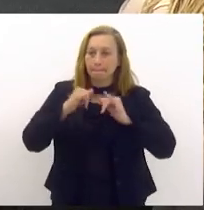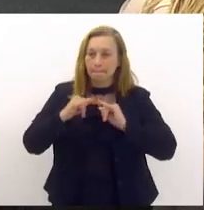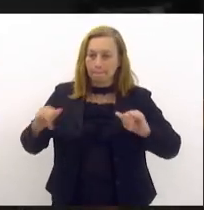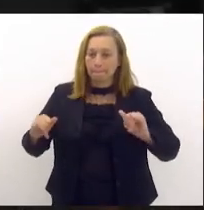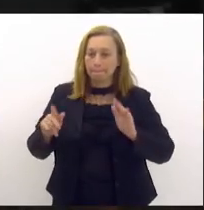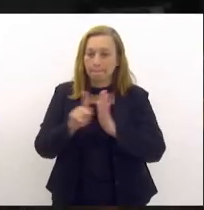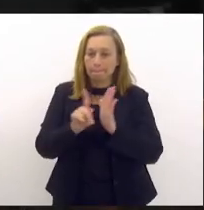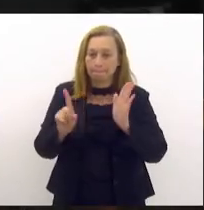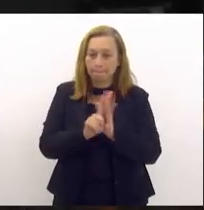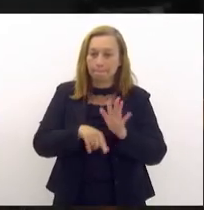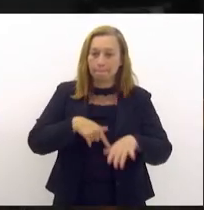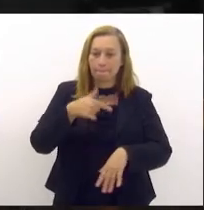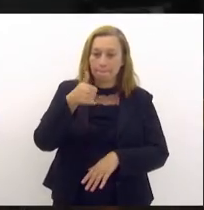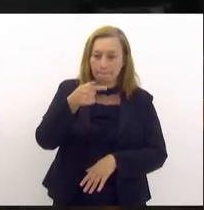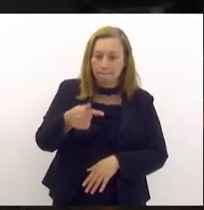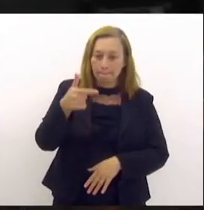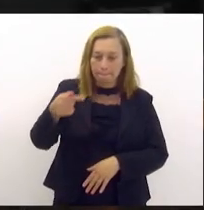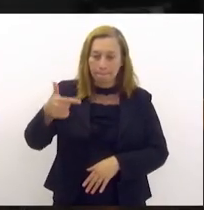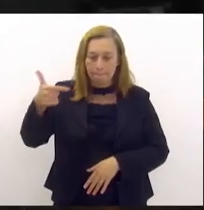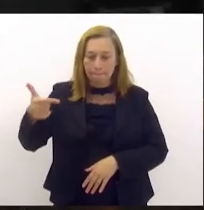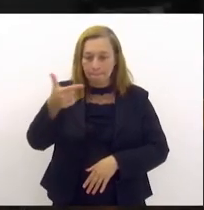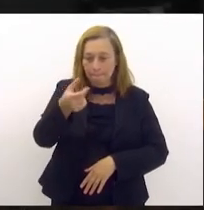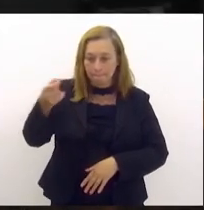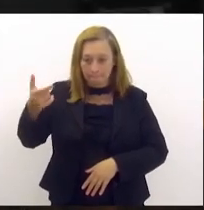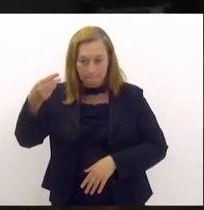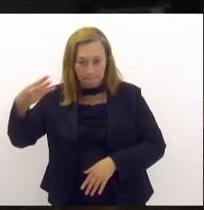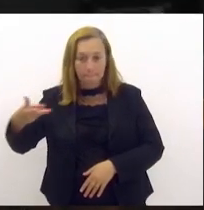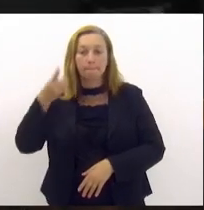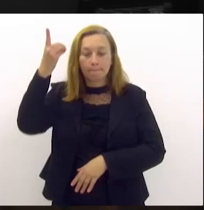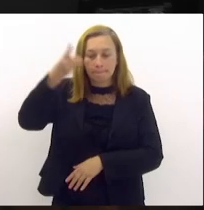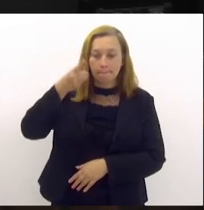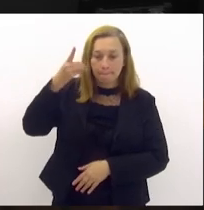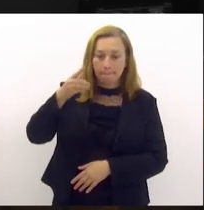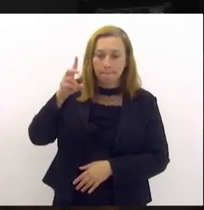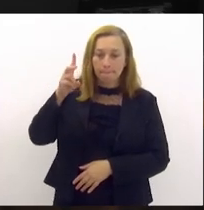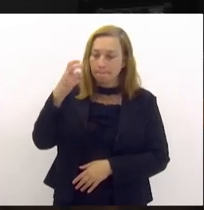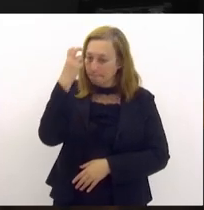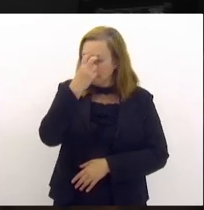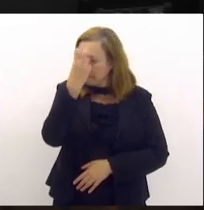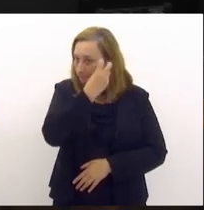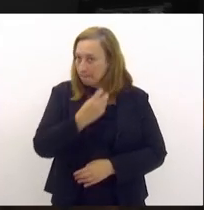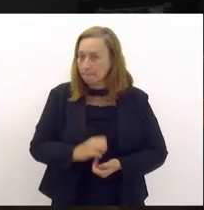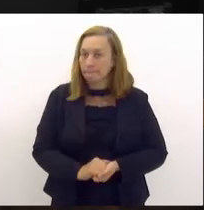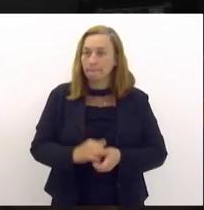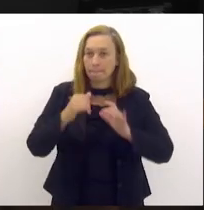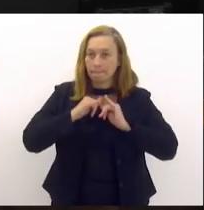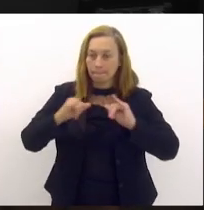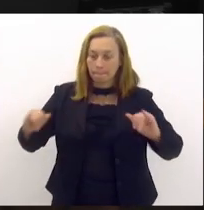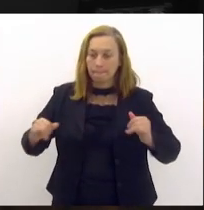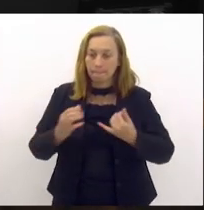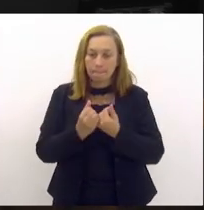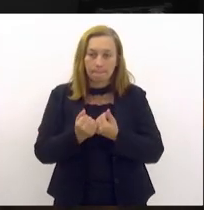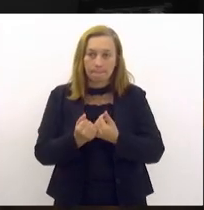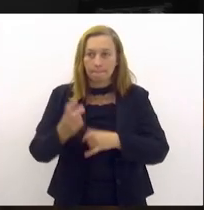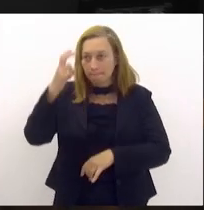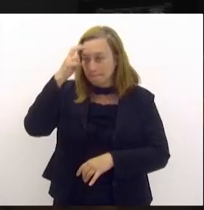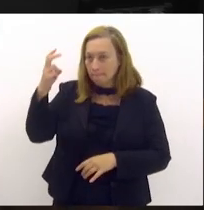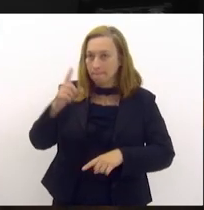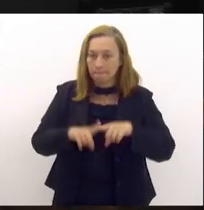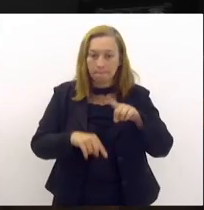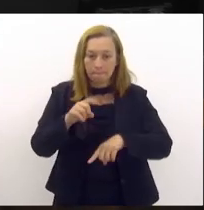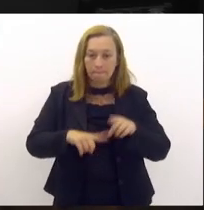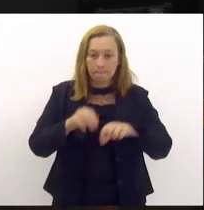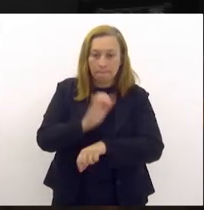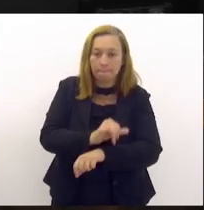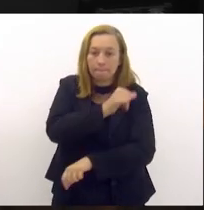Anuncio o projeto de lei número 772, de 23, de autoria da deputada Verônica Lima, que declara patrimônio cultural e material do Estado do